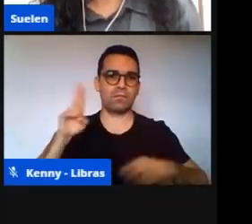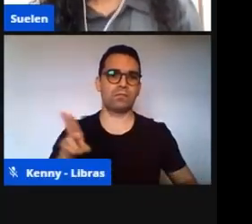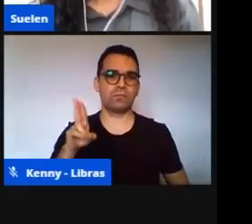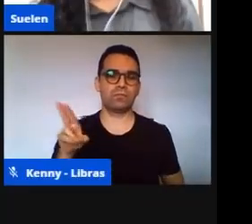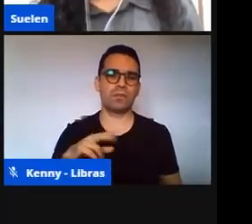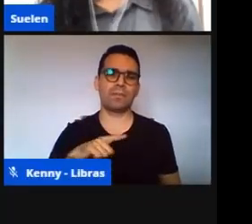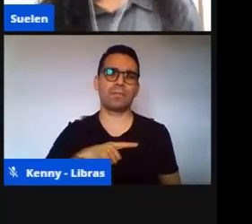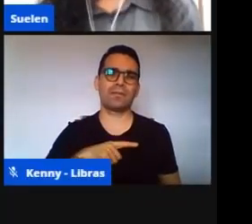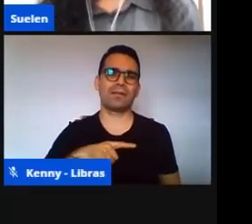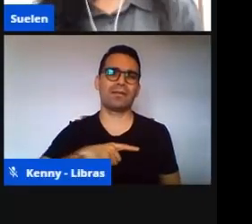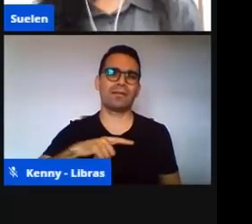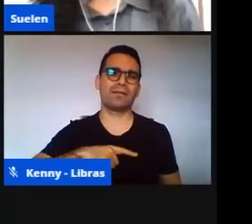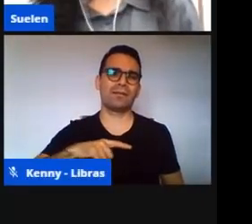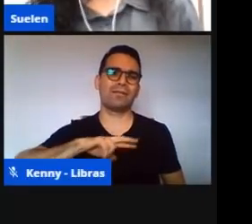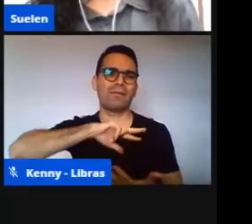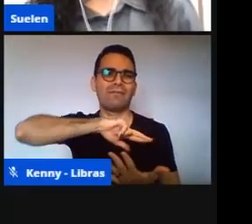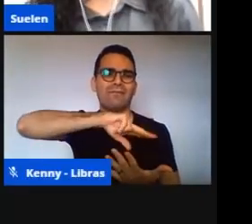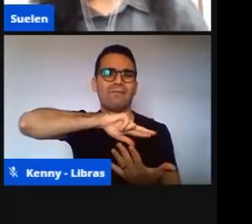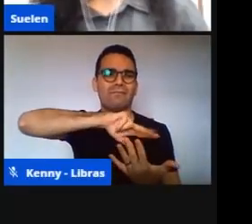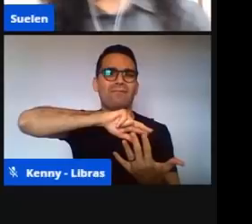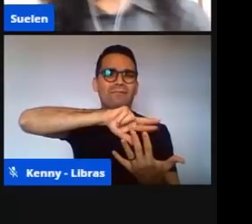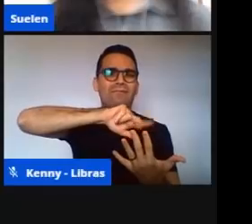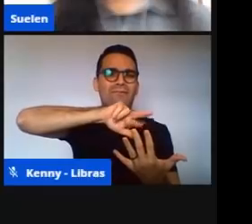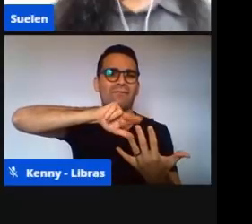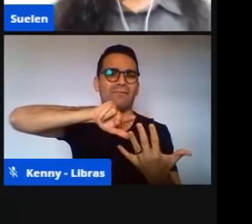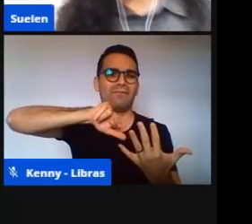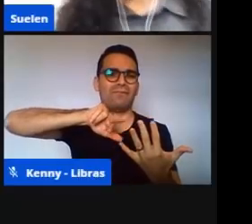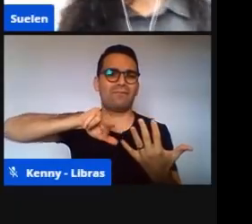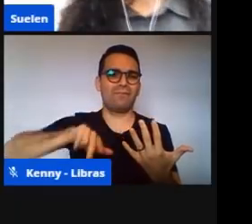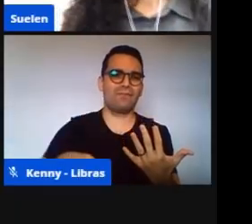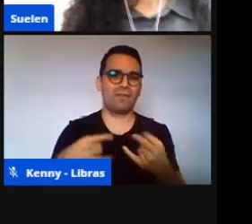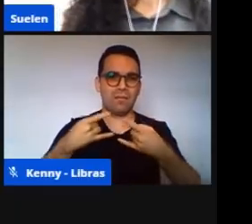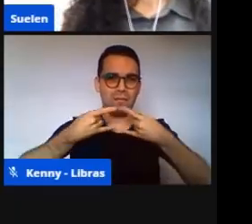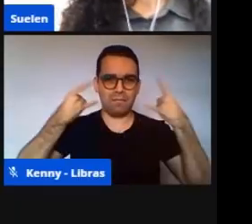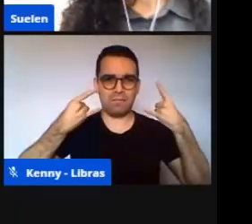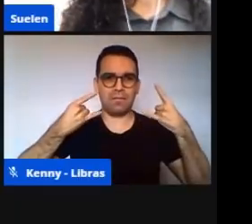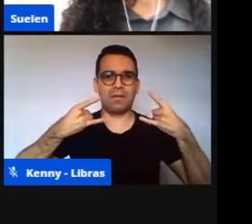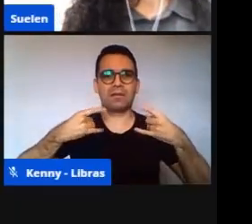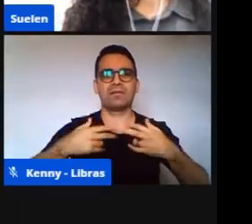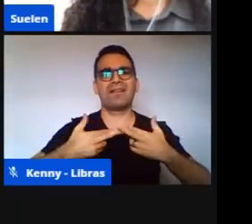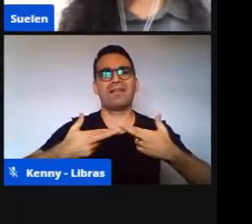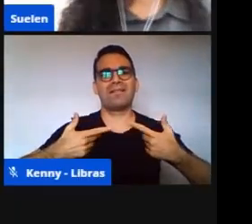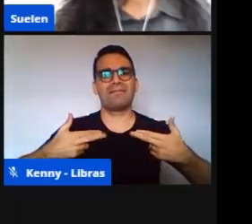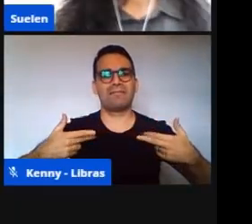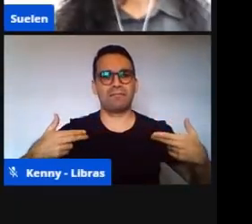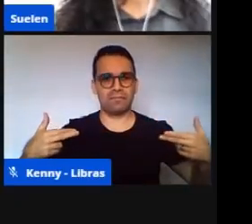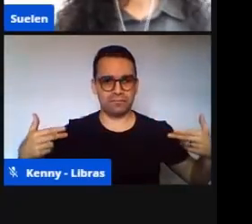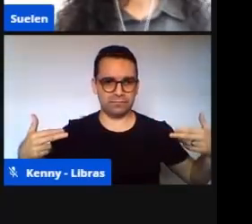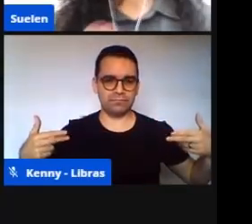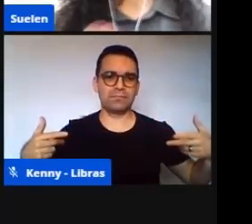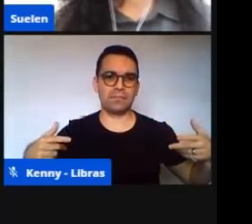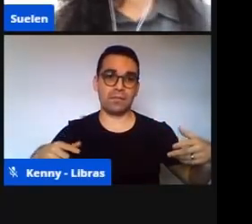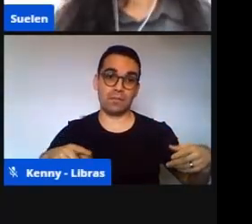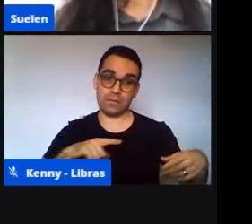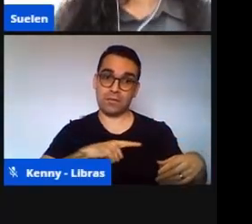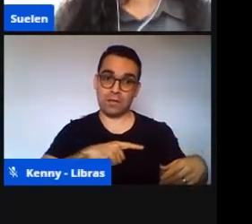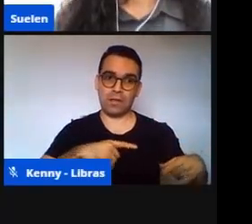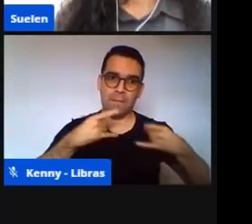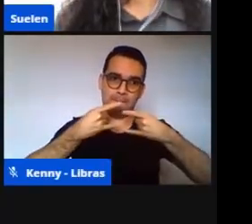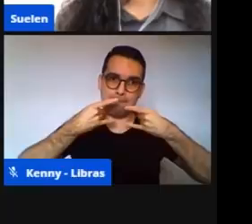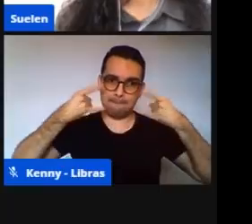máscara buscando essa proteção, né? A gente tem as profissionais, então a gente pode encontrar